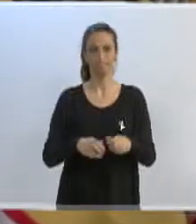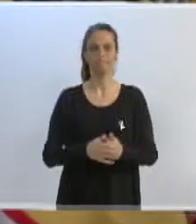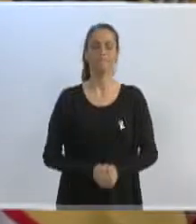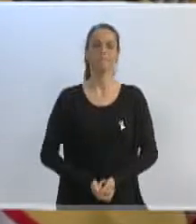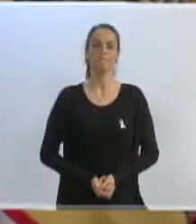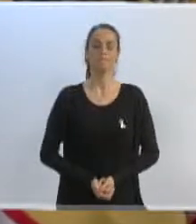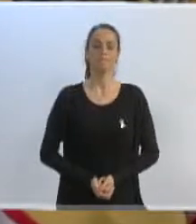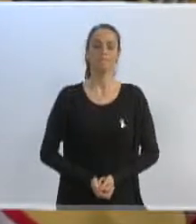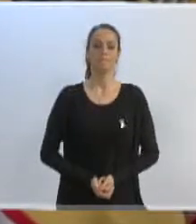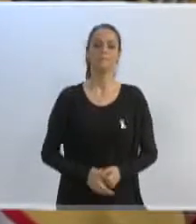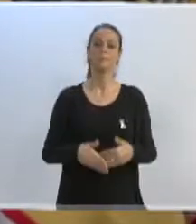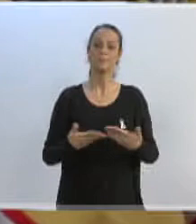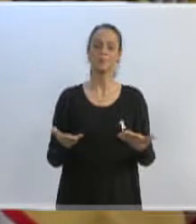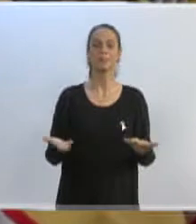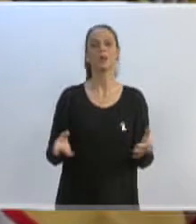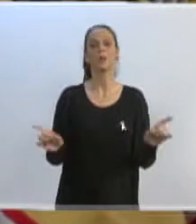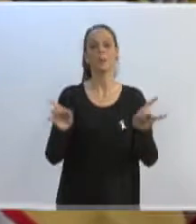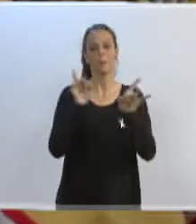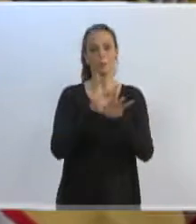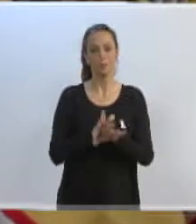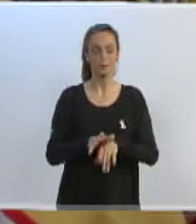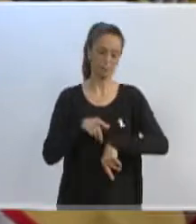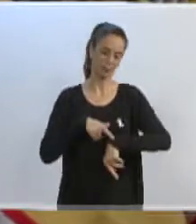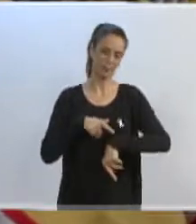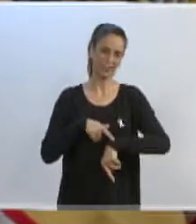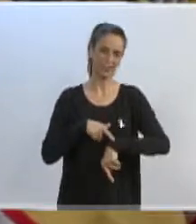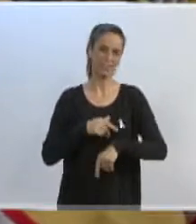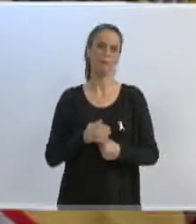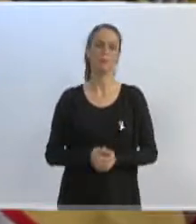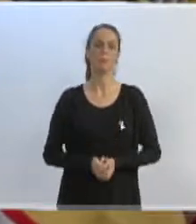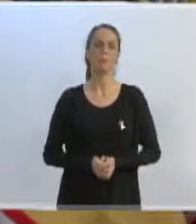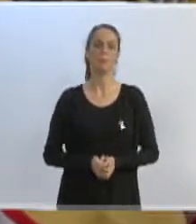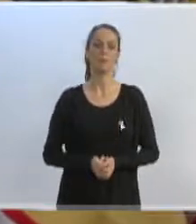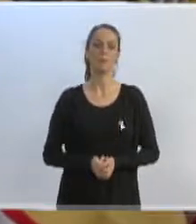Bom, para terminar o meu tempo aqui, eu gostaria de